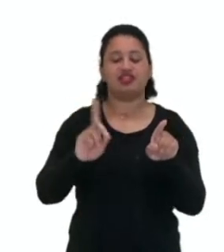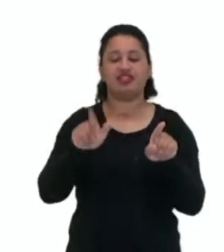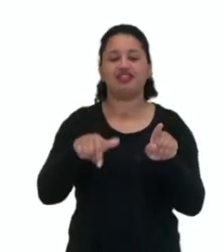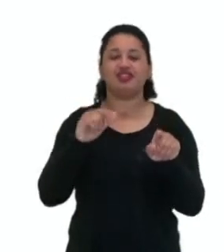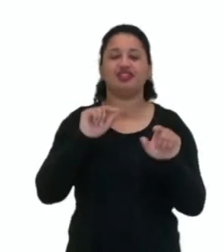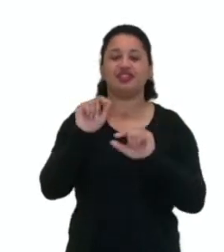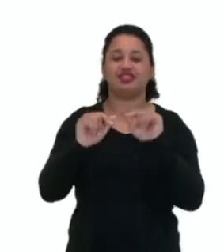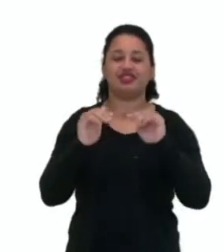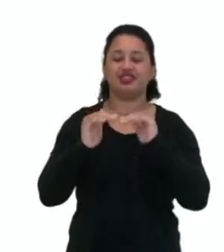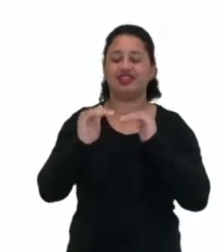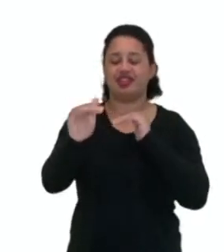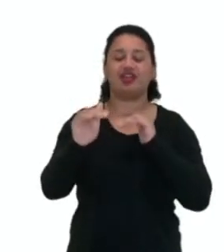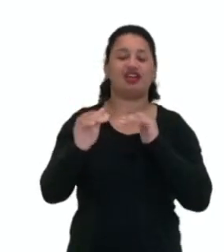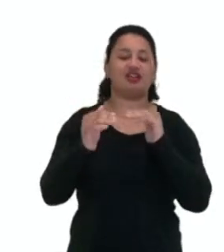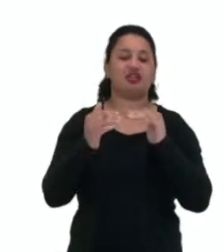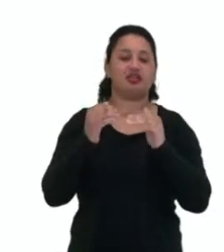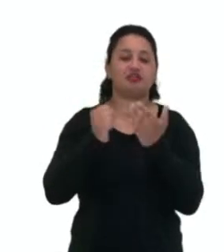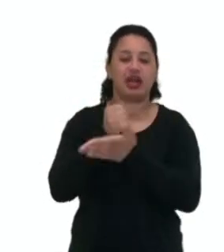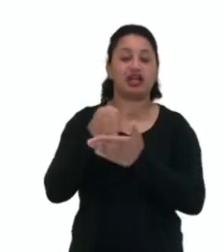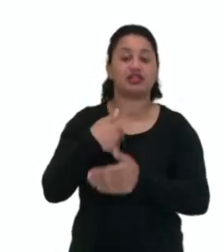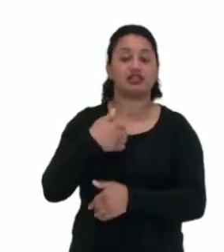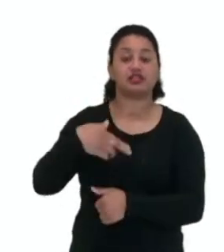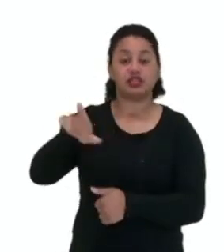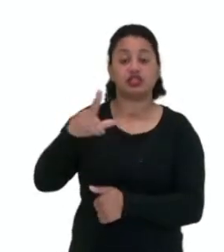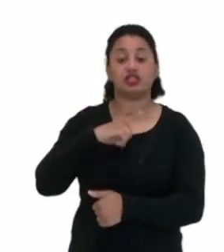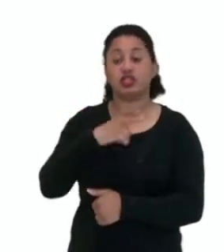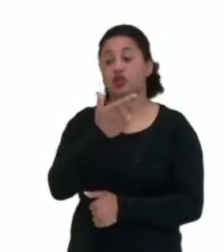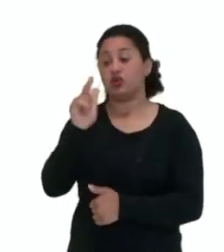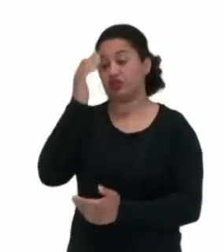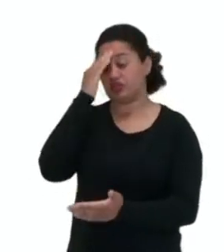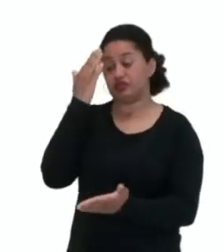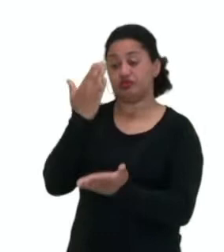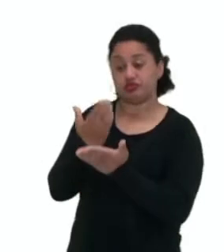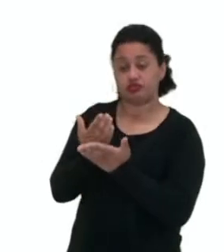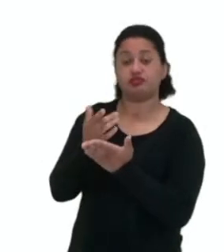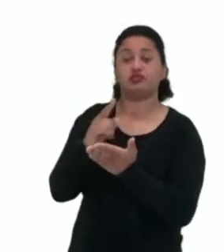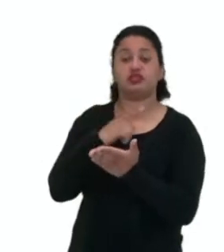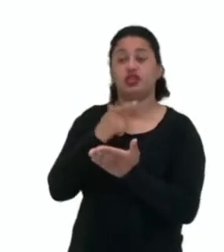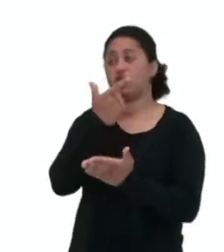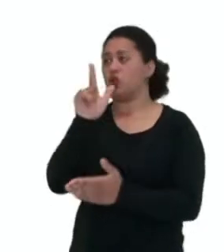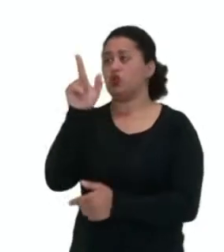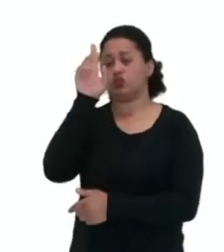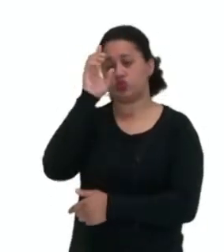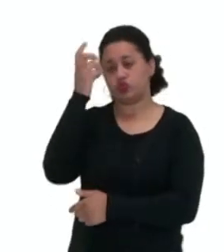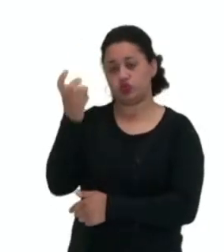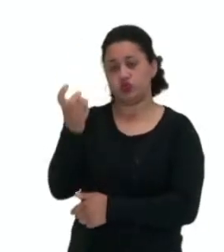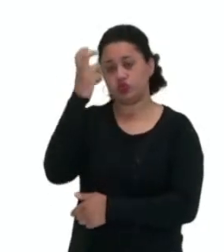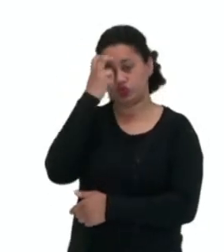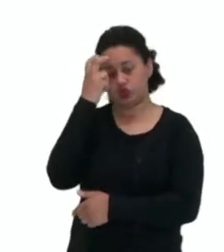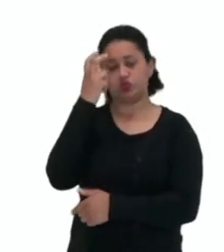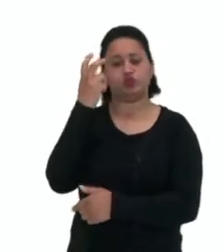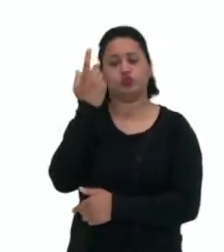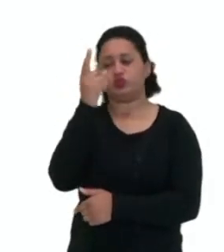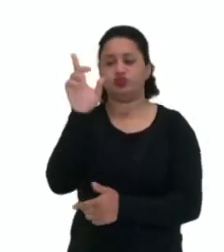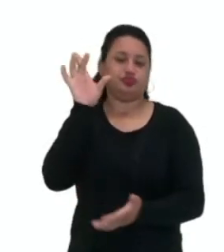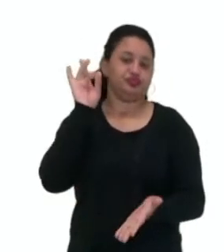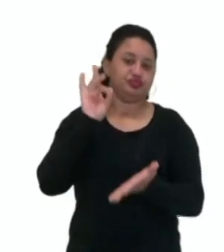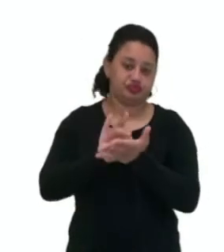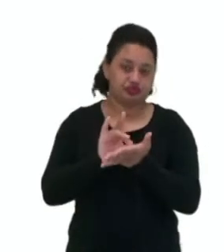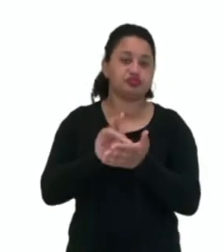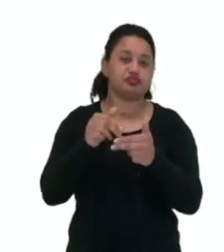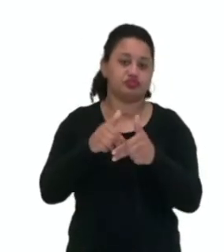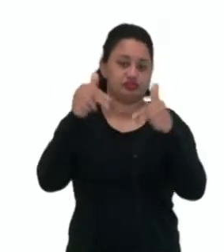mesma corrente religiosa, eles dispõem de outras crenças, de outra cultura, de outra origem